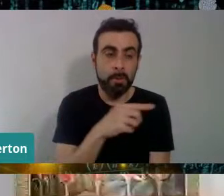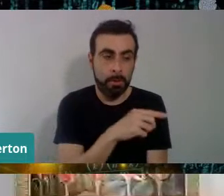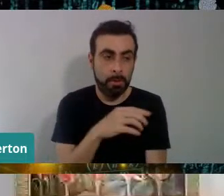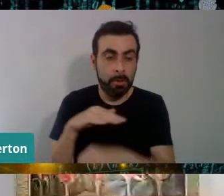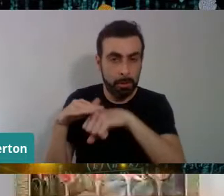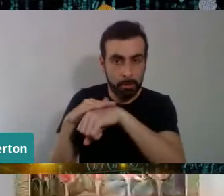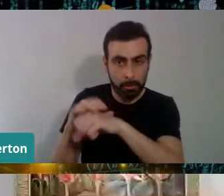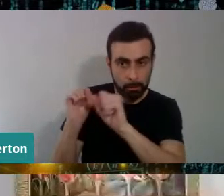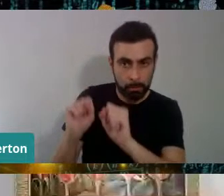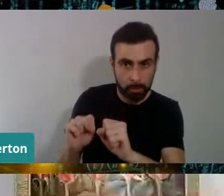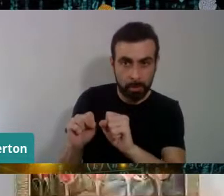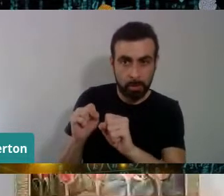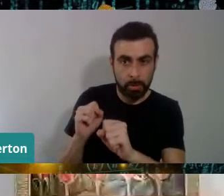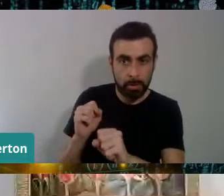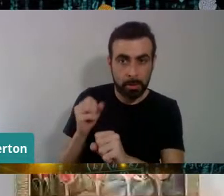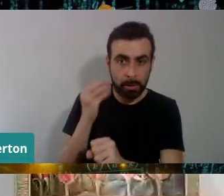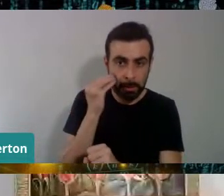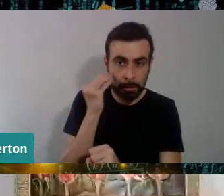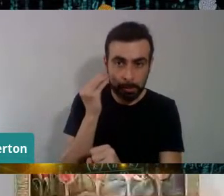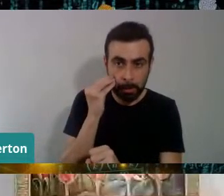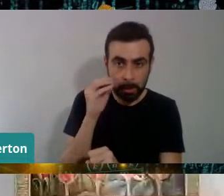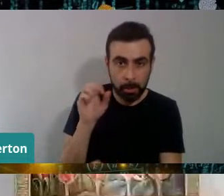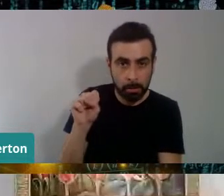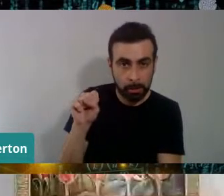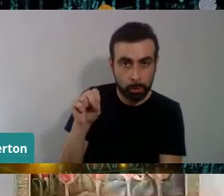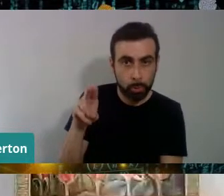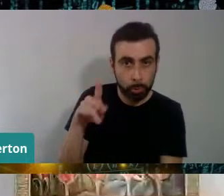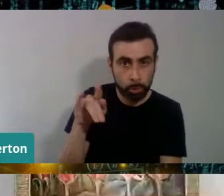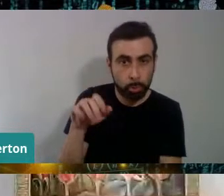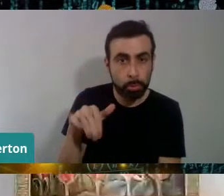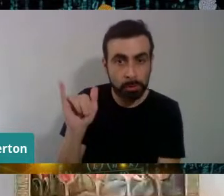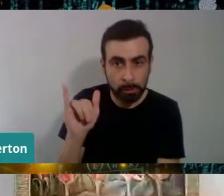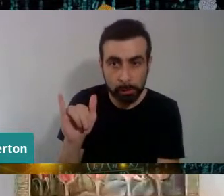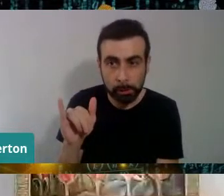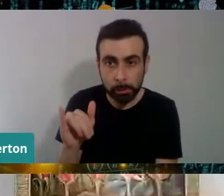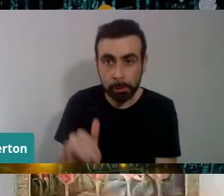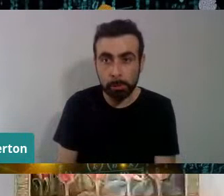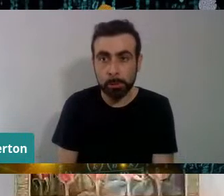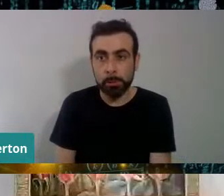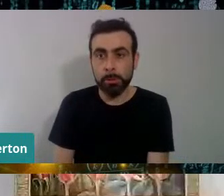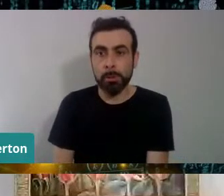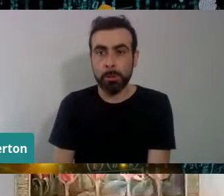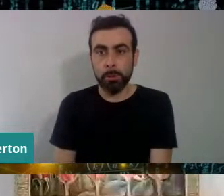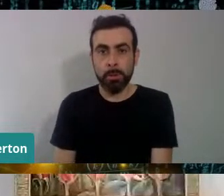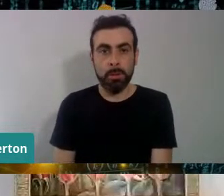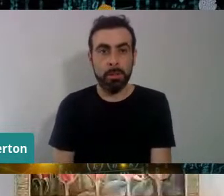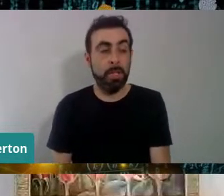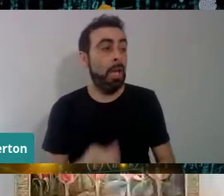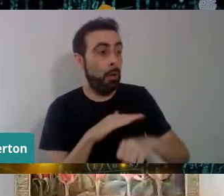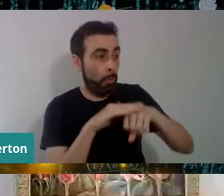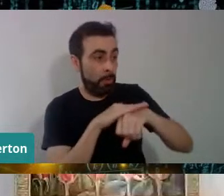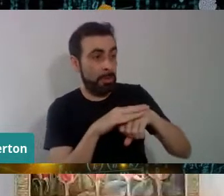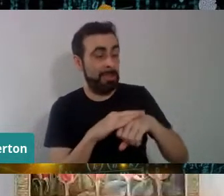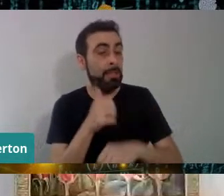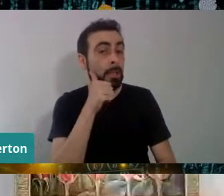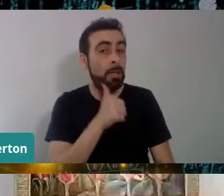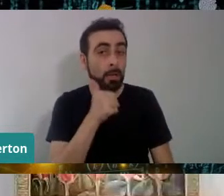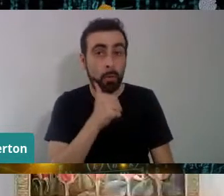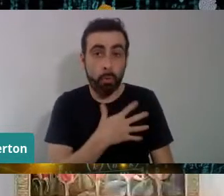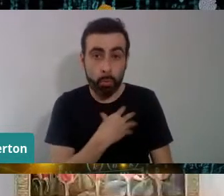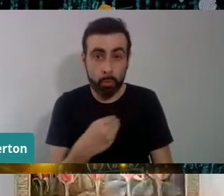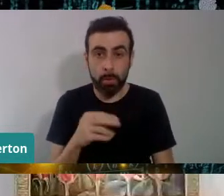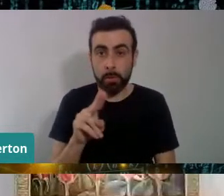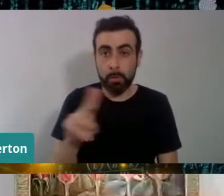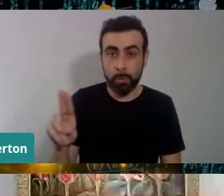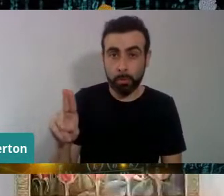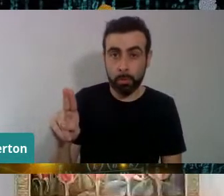ver se ela está conseguindo entrar? Eu estou conversando com ela aqui. Estou conversando com a filha dela, Adriana, que ela está